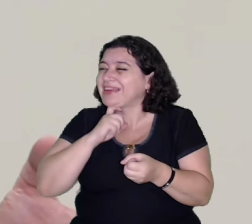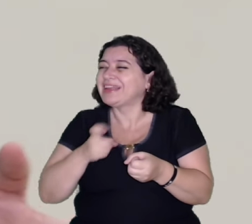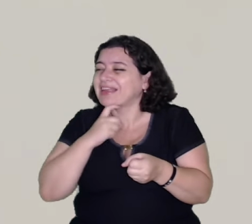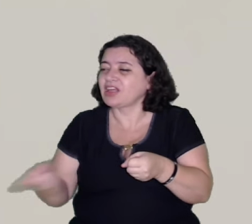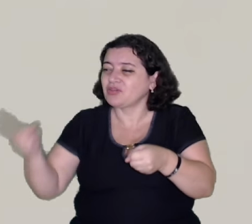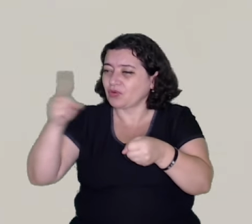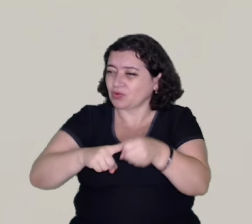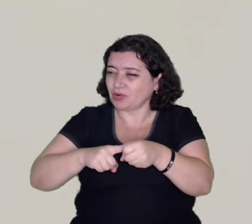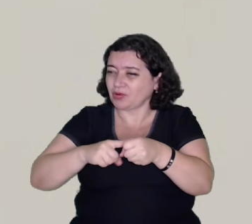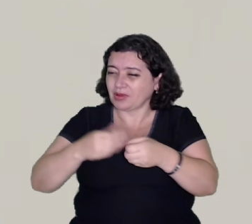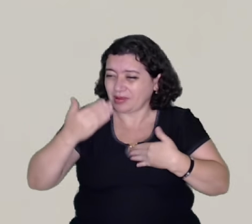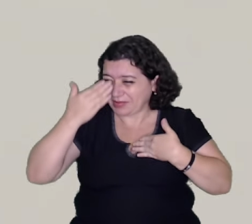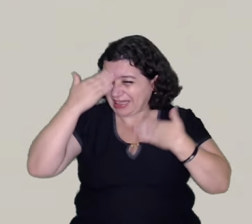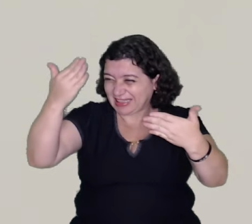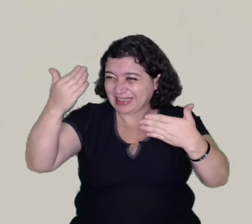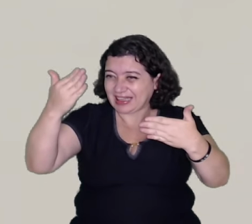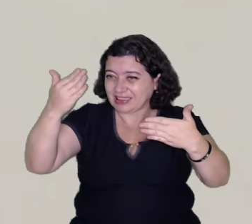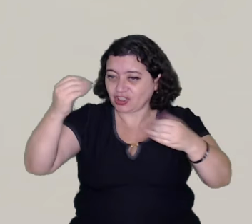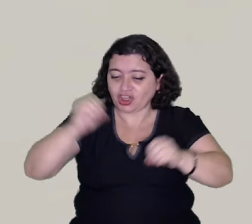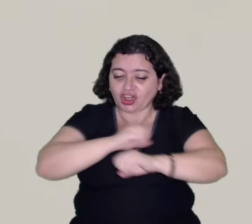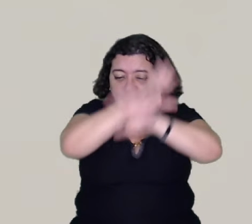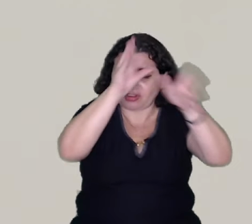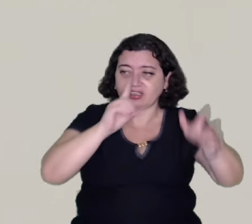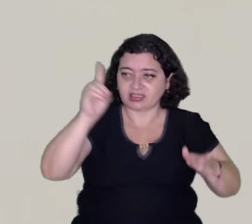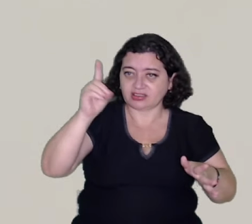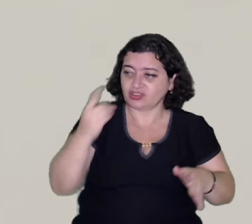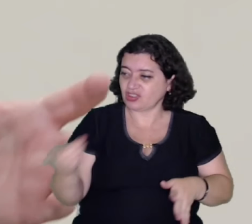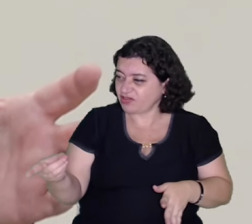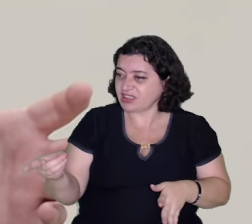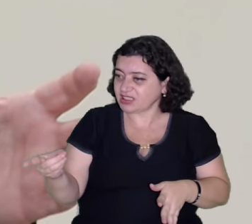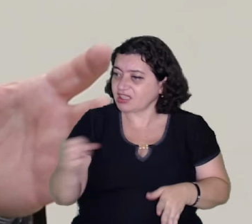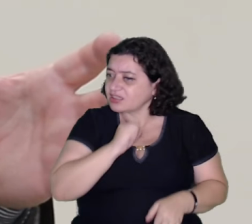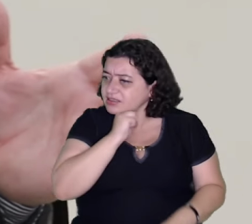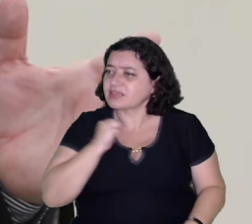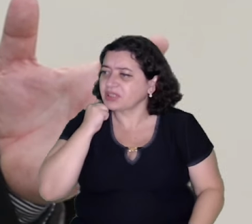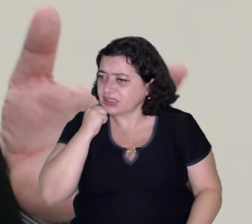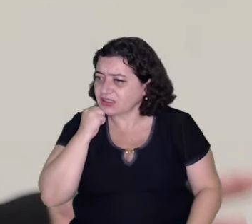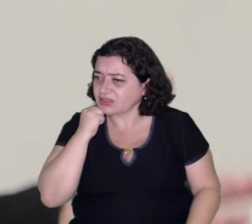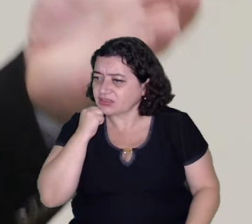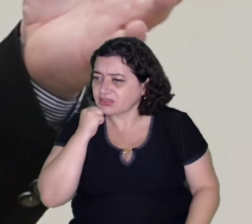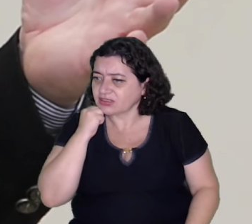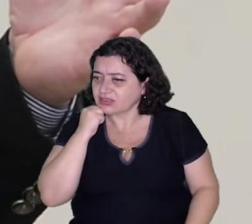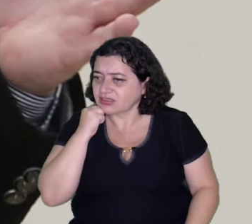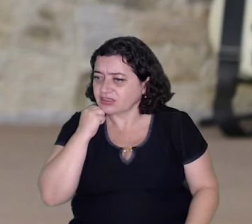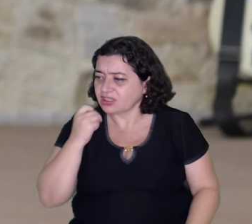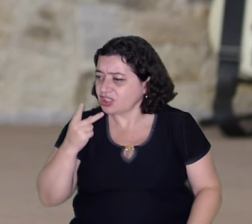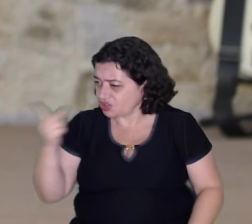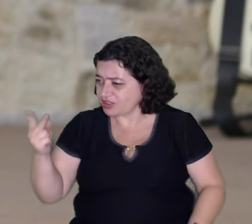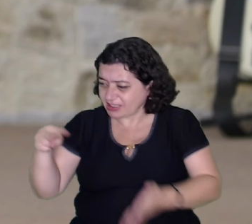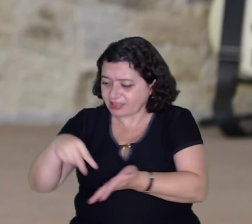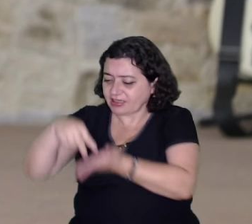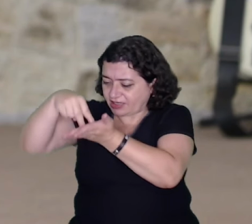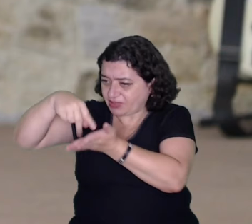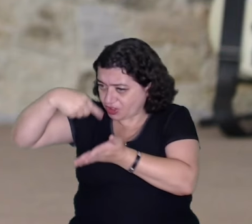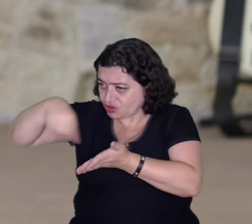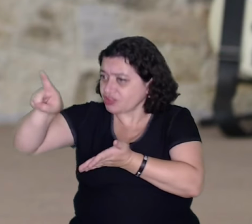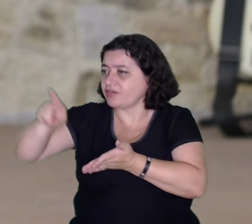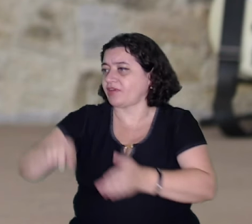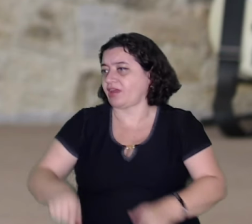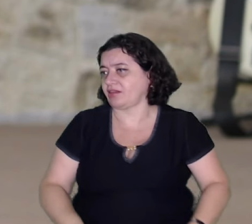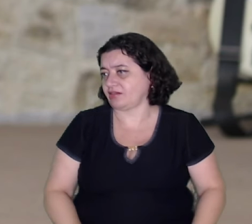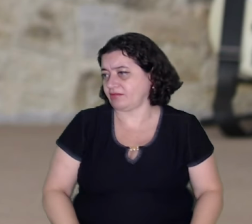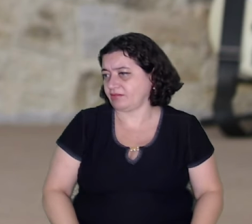Deus, senão esse estrangeiro? E disse-lhe: levanta-te e vai.